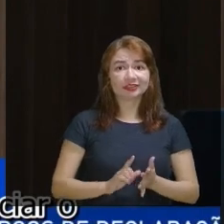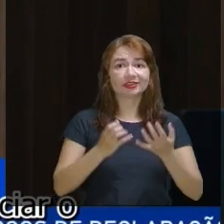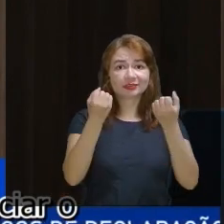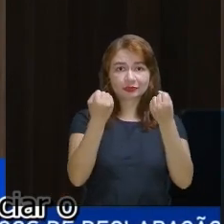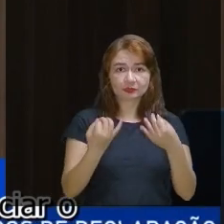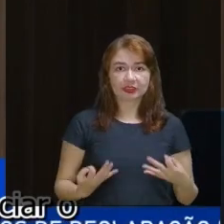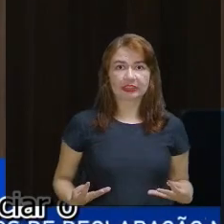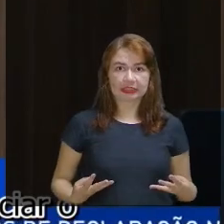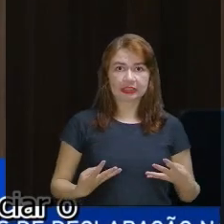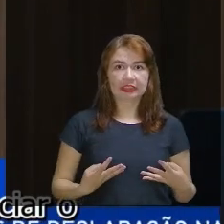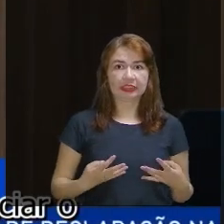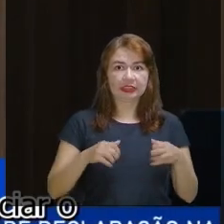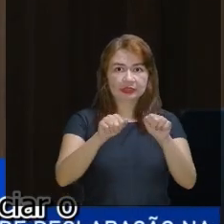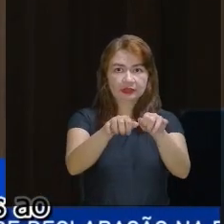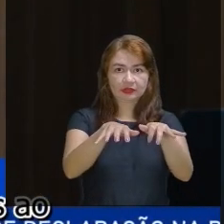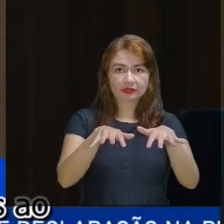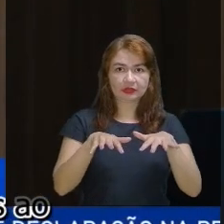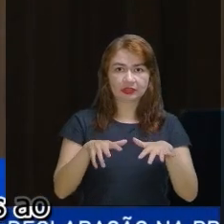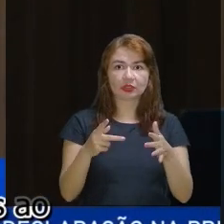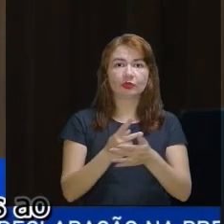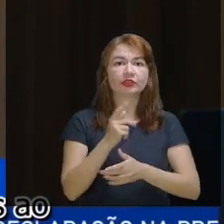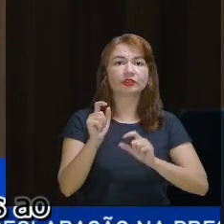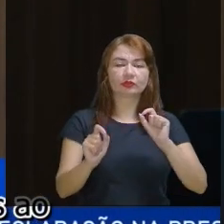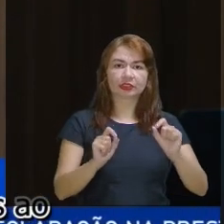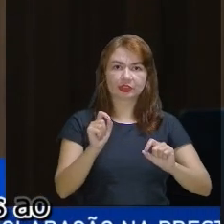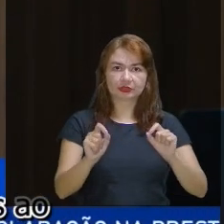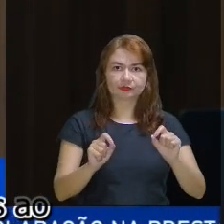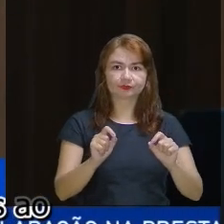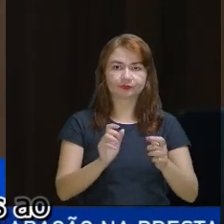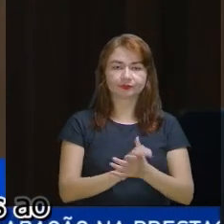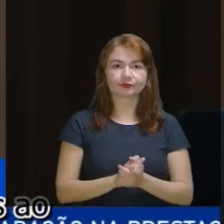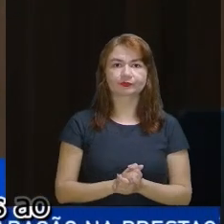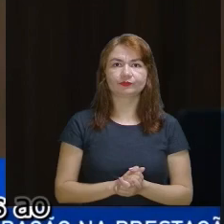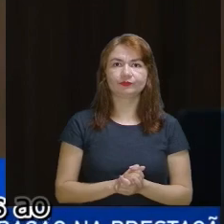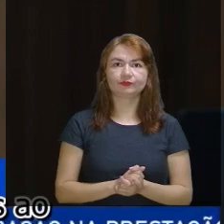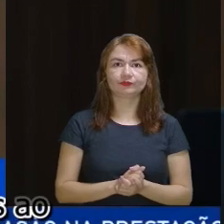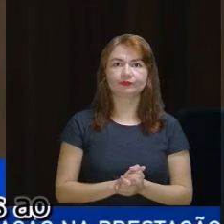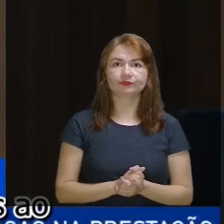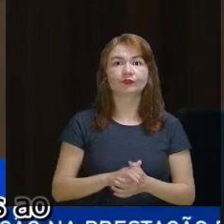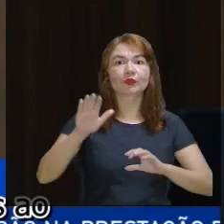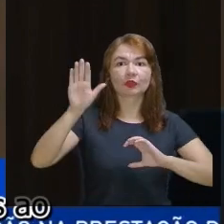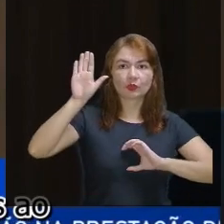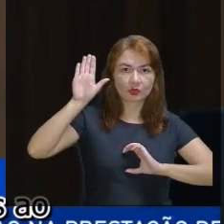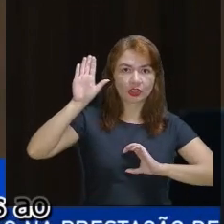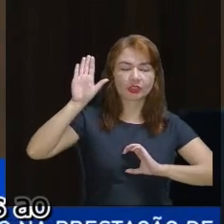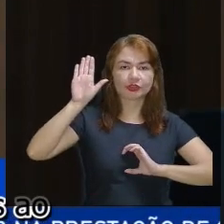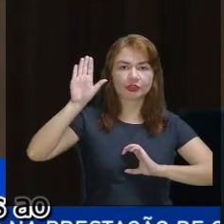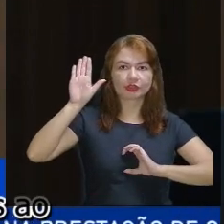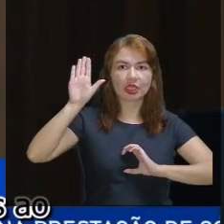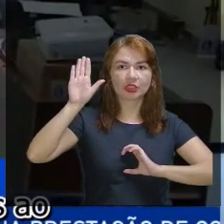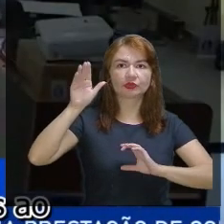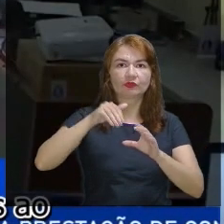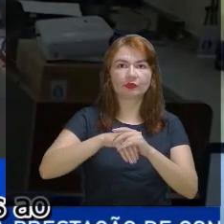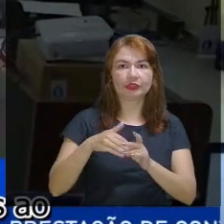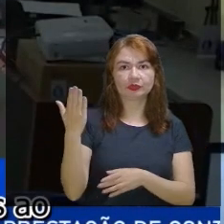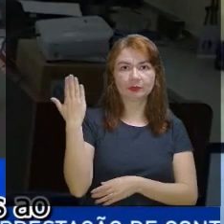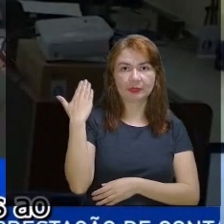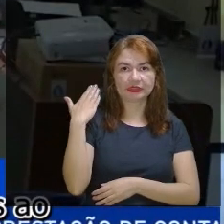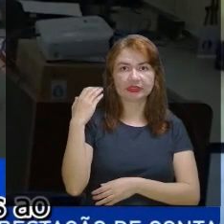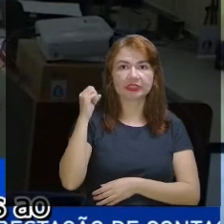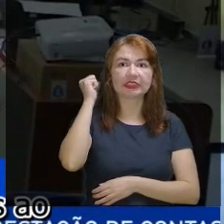Lages, presidente do TRE Amapá. Na verdade, é um candidato das últimas eleições ao cargo de